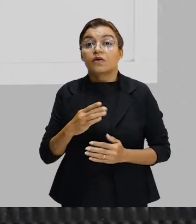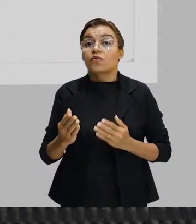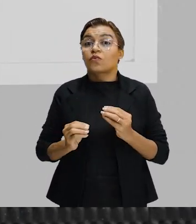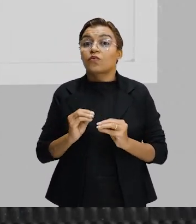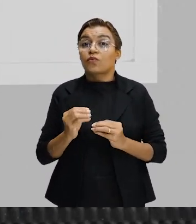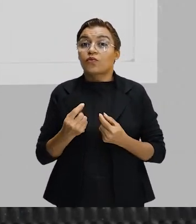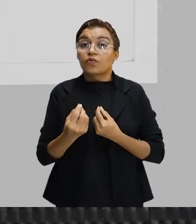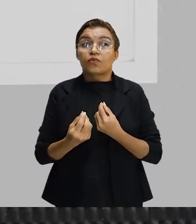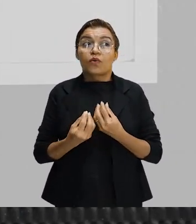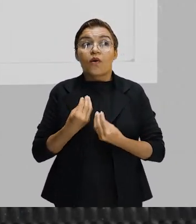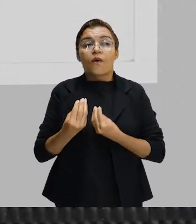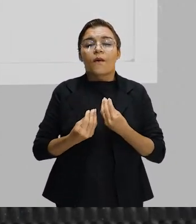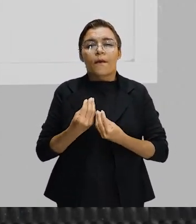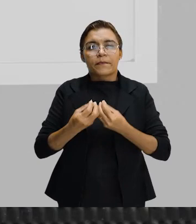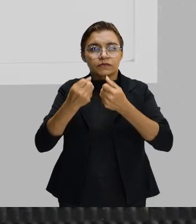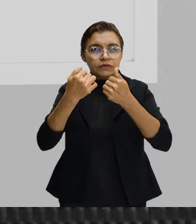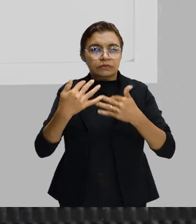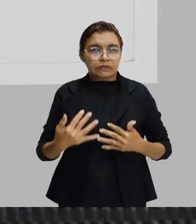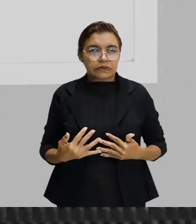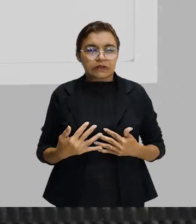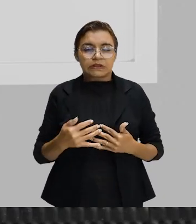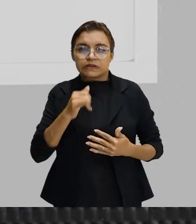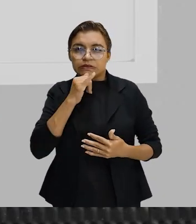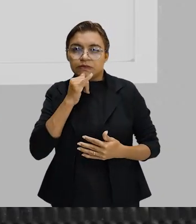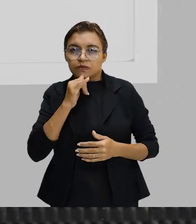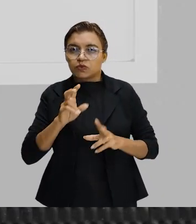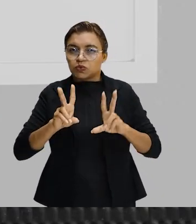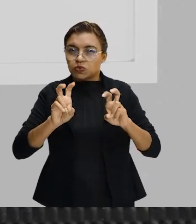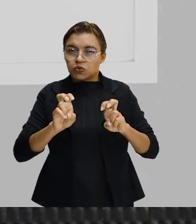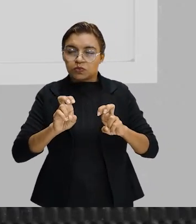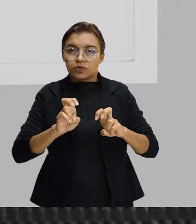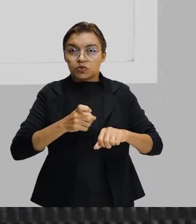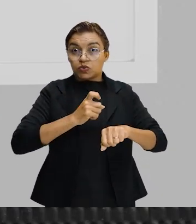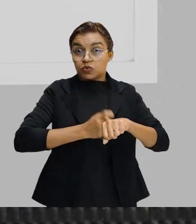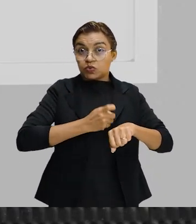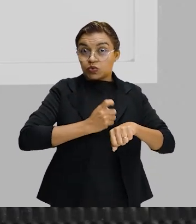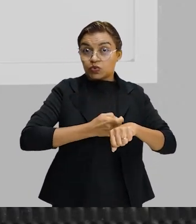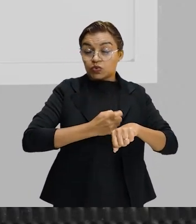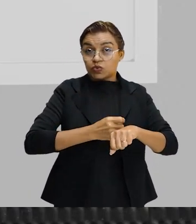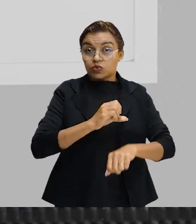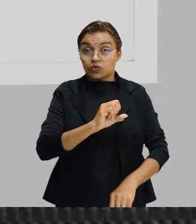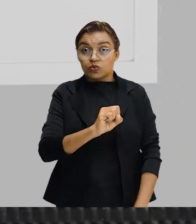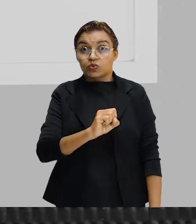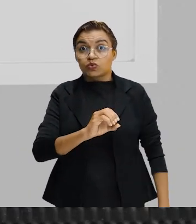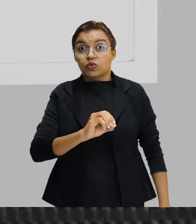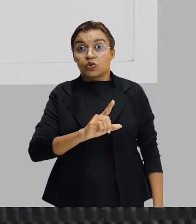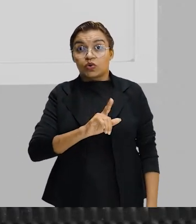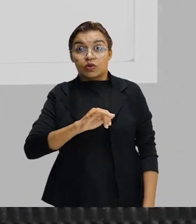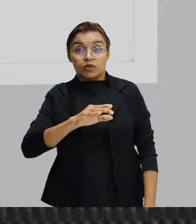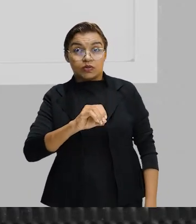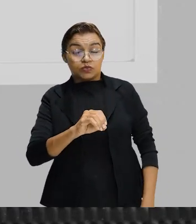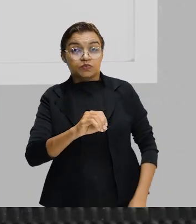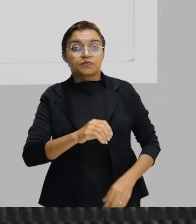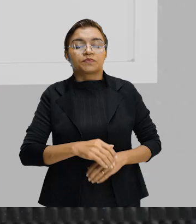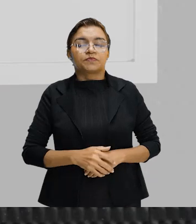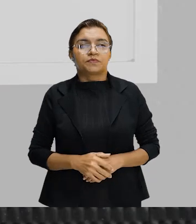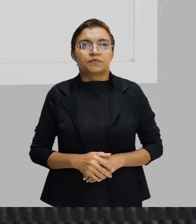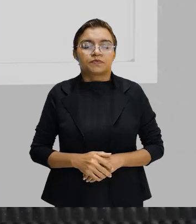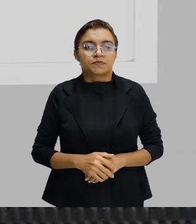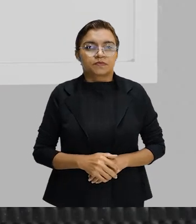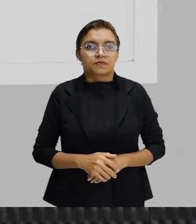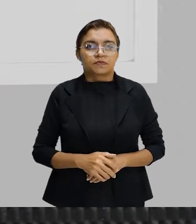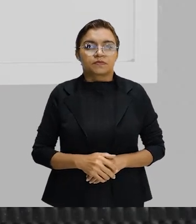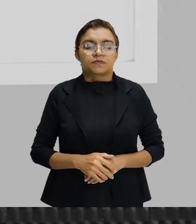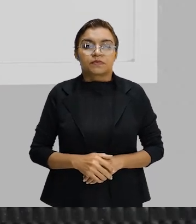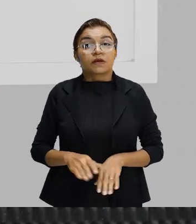aqui falando dos sólidos, definindo o que é sólido, lembrando que nós já falamos em algum momento sobre eles. Vamos falar